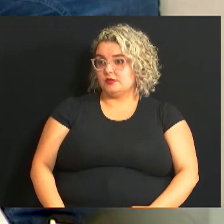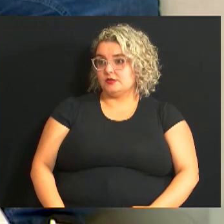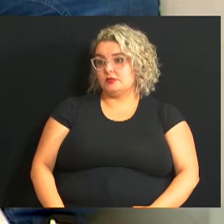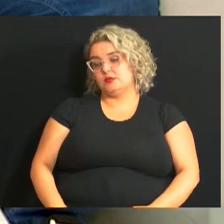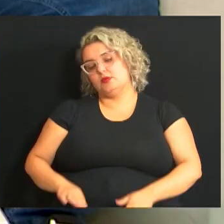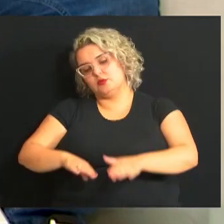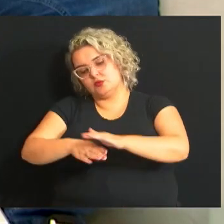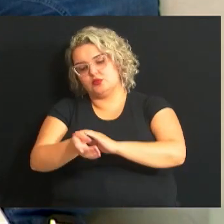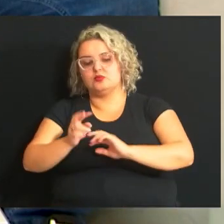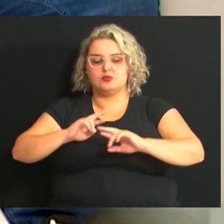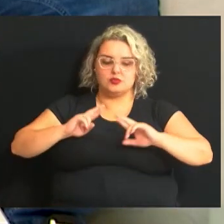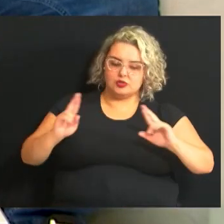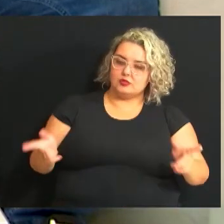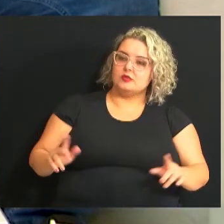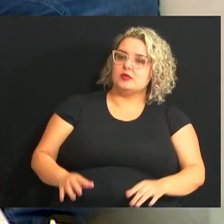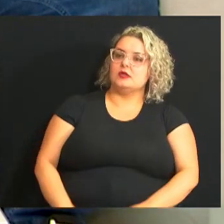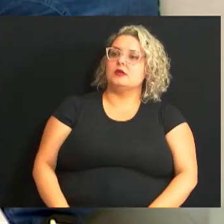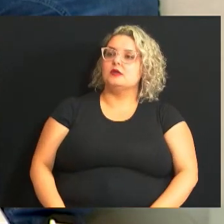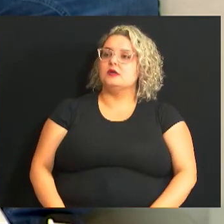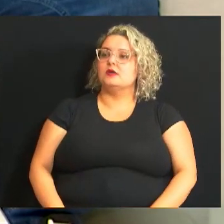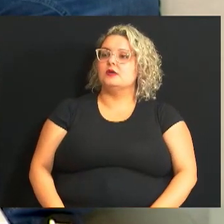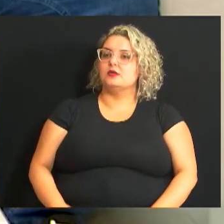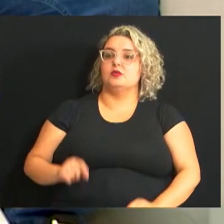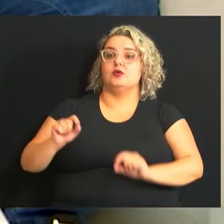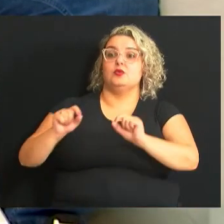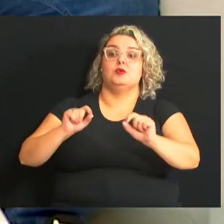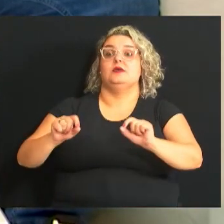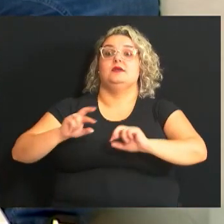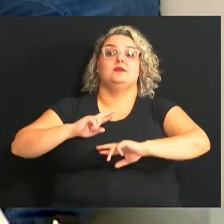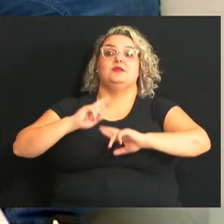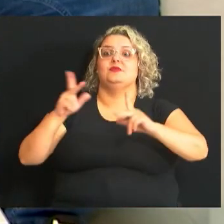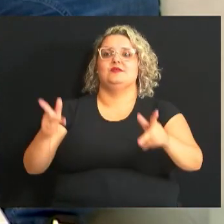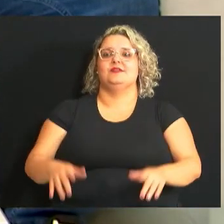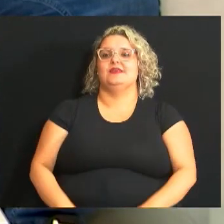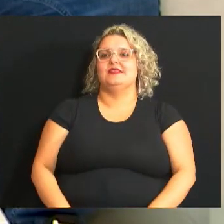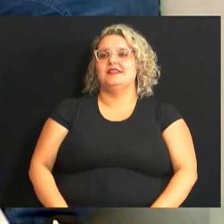mais. O que tem mais de diferente aí?